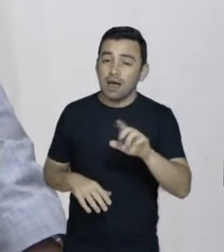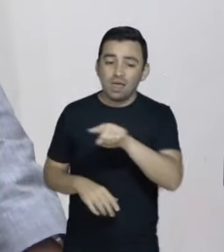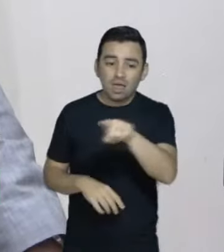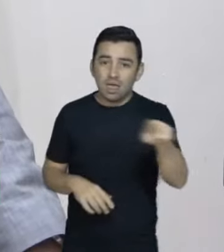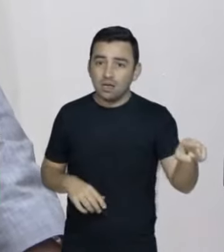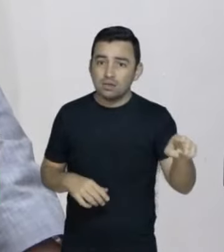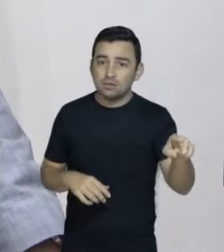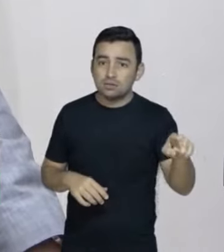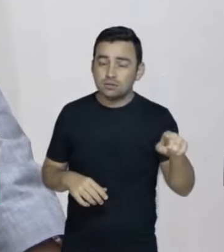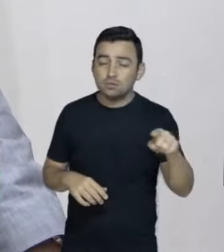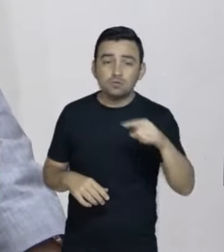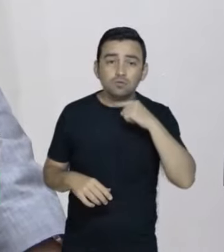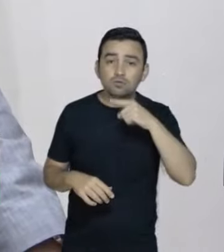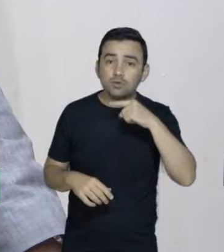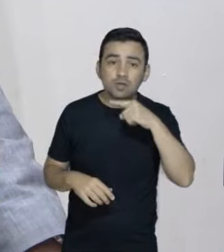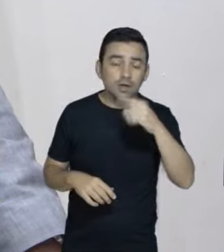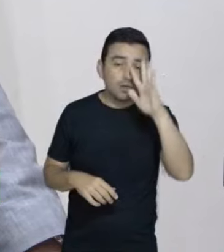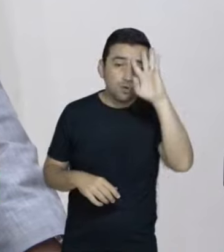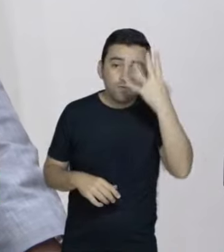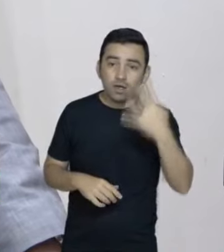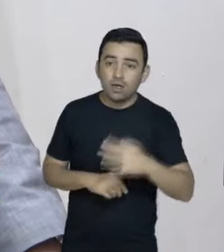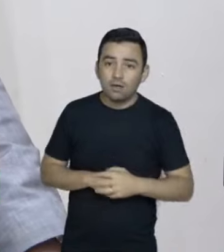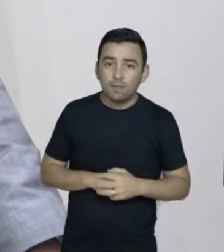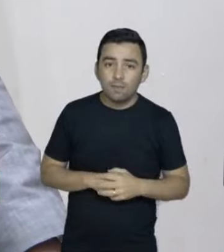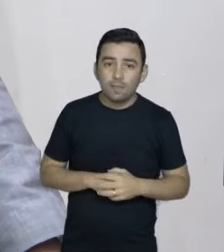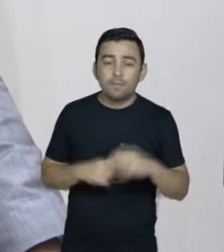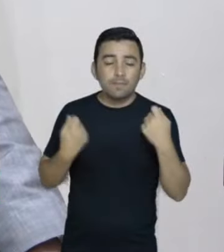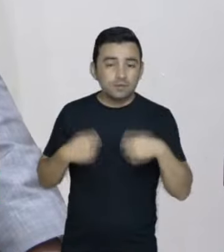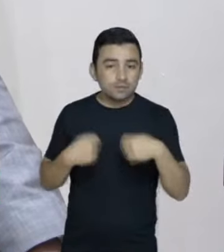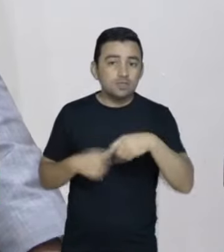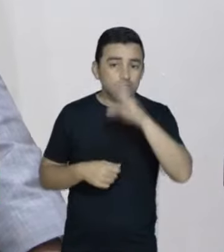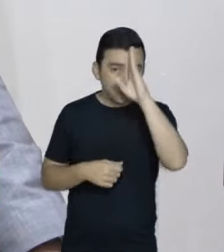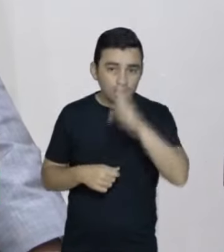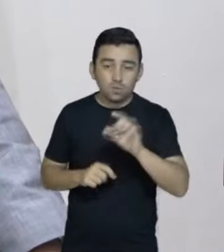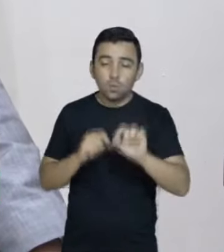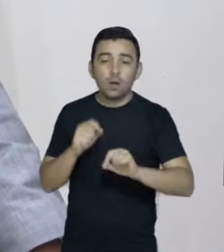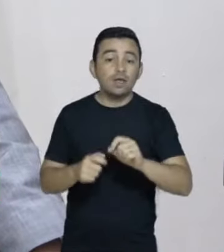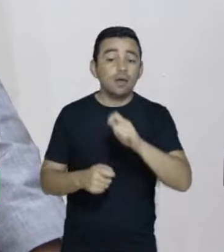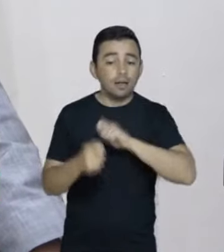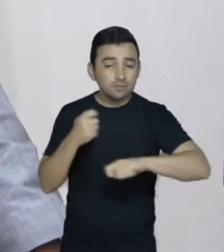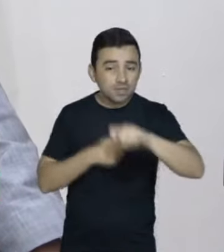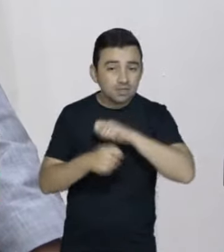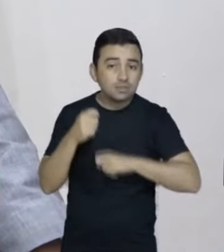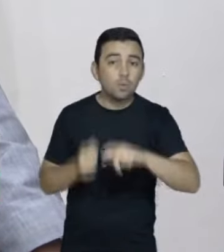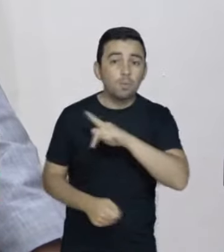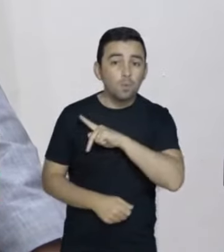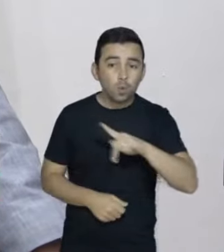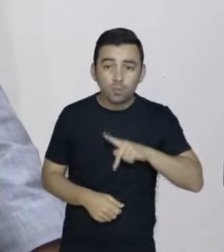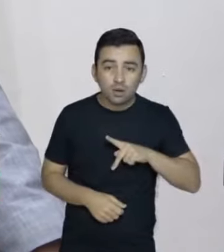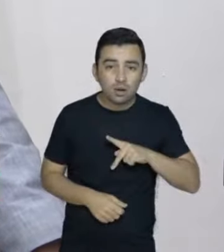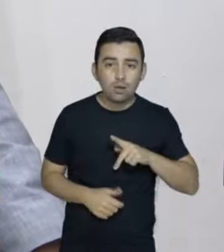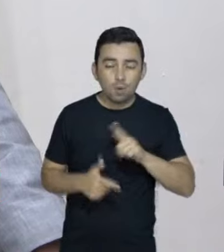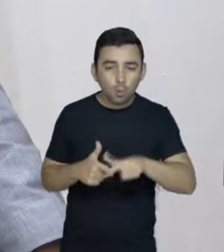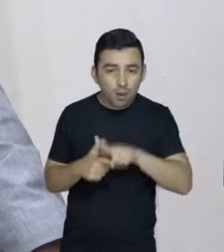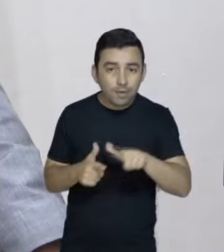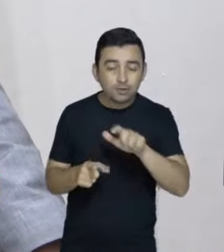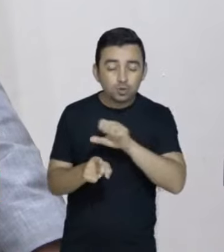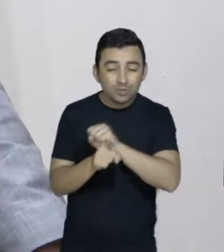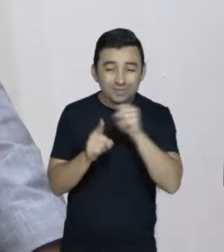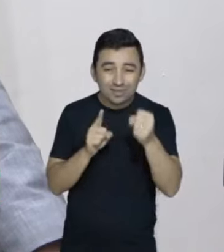capacidade para resolvê-lo. São esses problemas aí que são diretamente ligados à administração pública, que não é problema da sociedade.